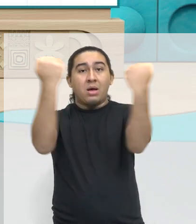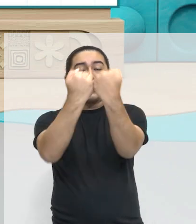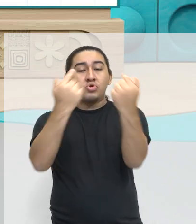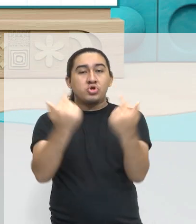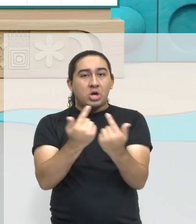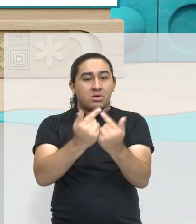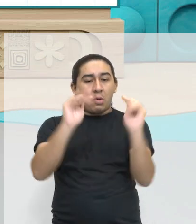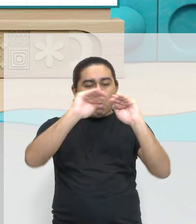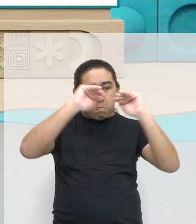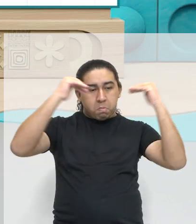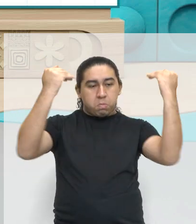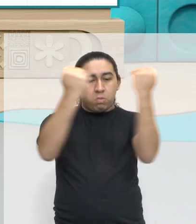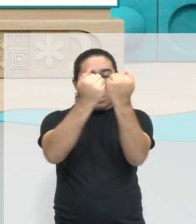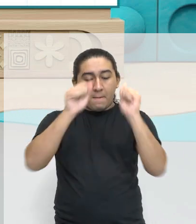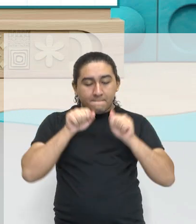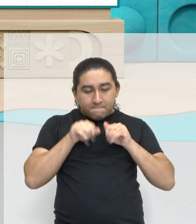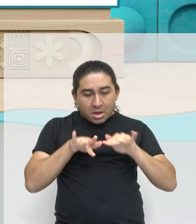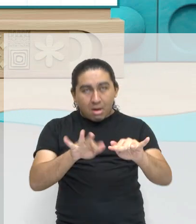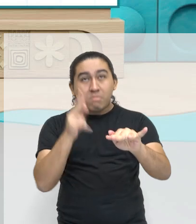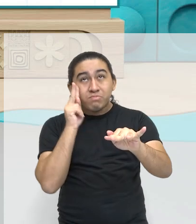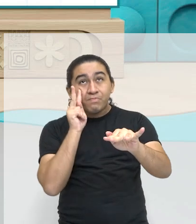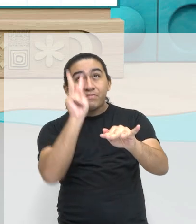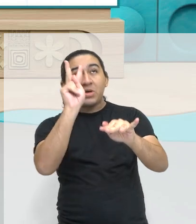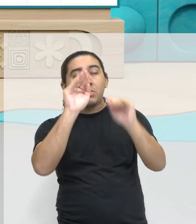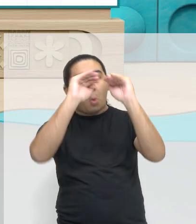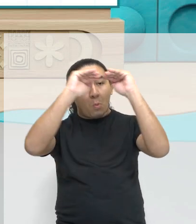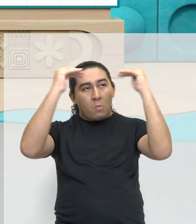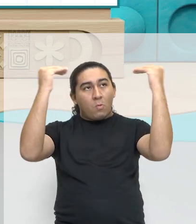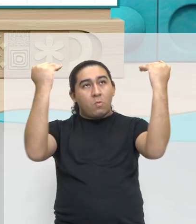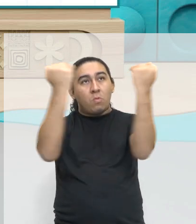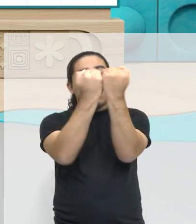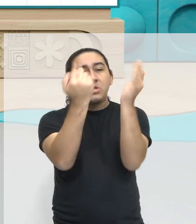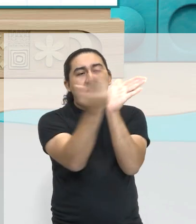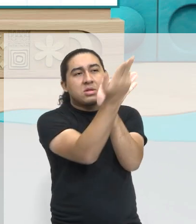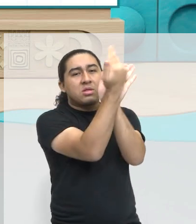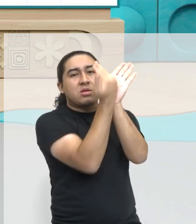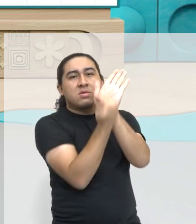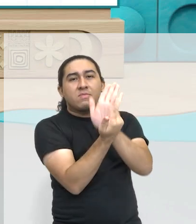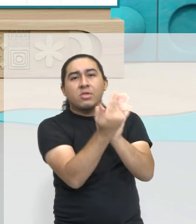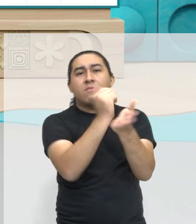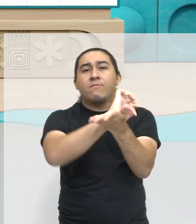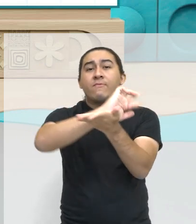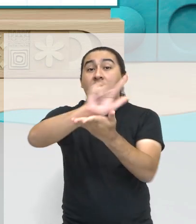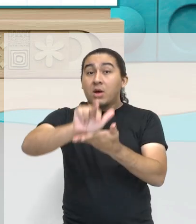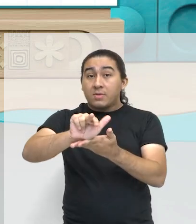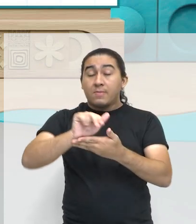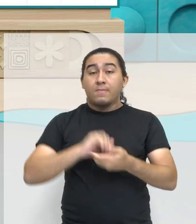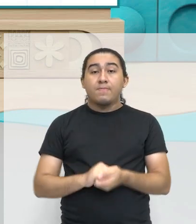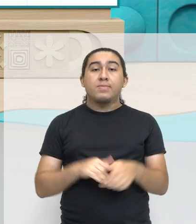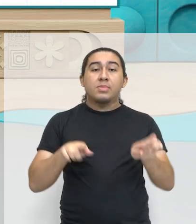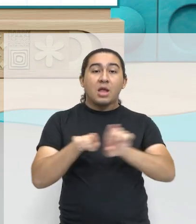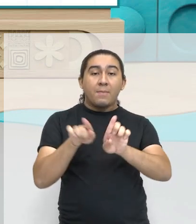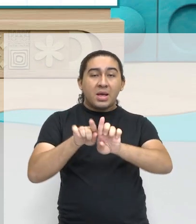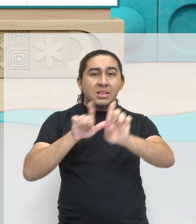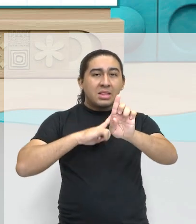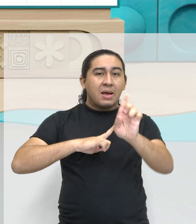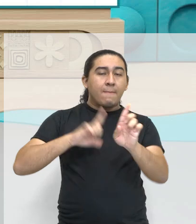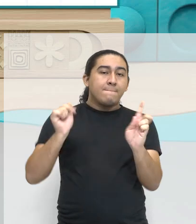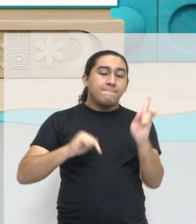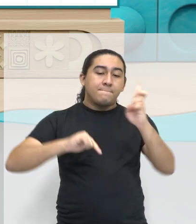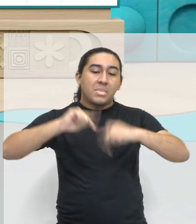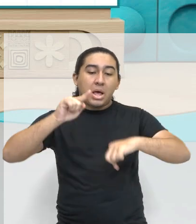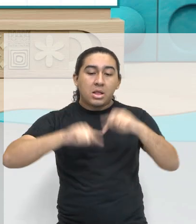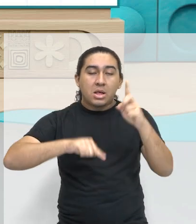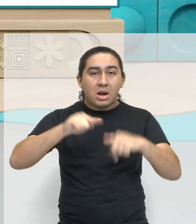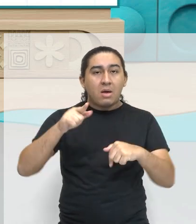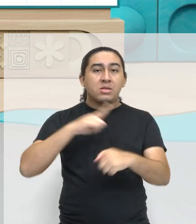vocês, o teto, né, da sala de espetáculo, onde fica a plateia. E nós temos também essa mistura de